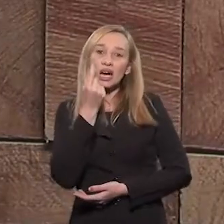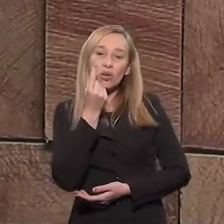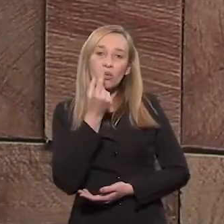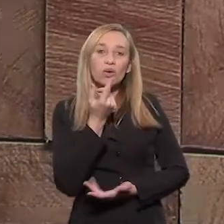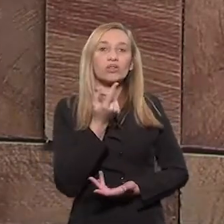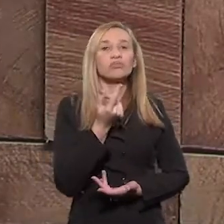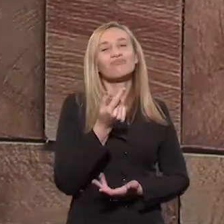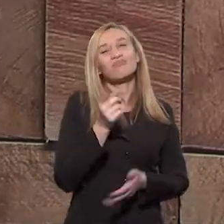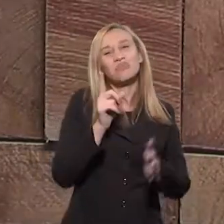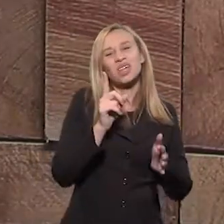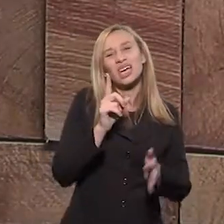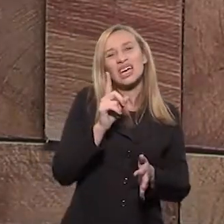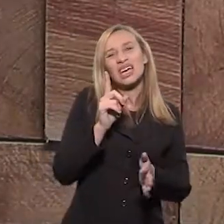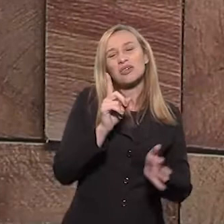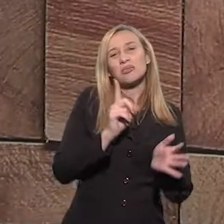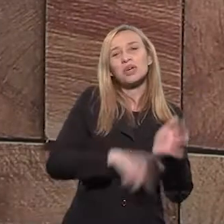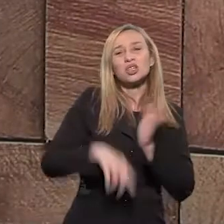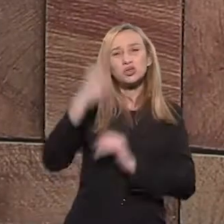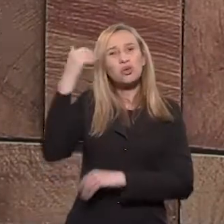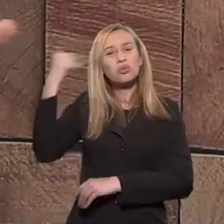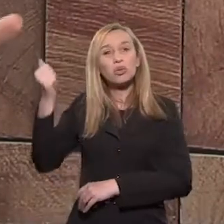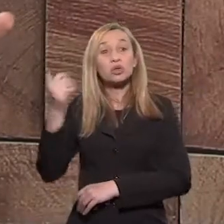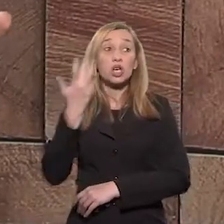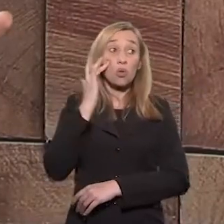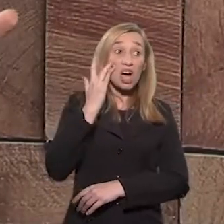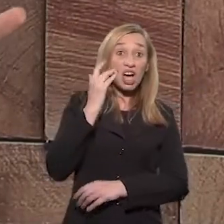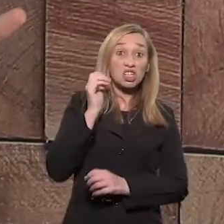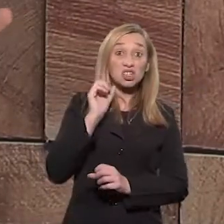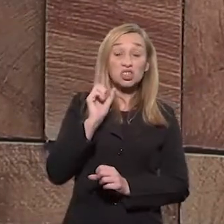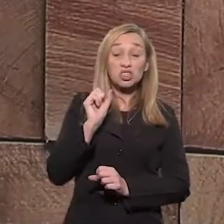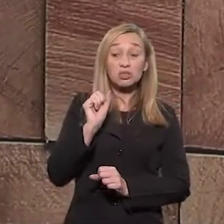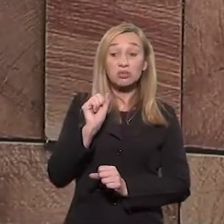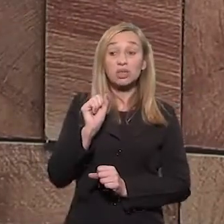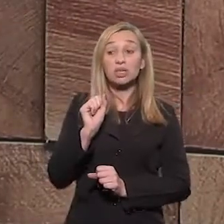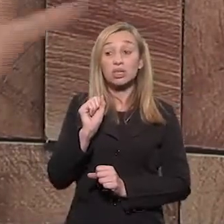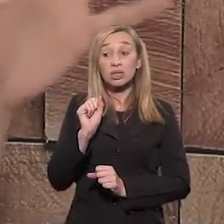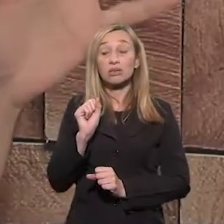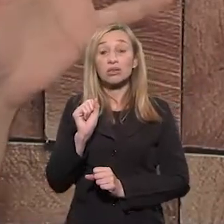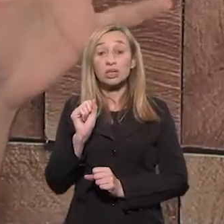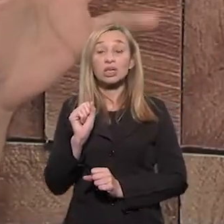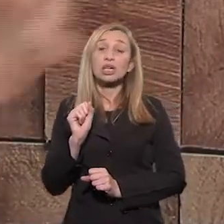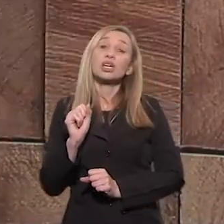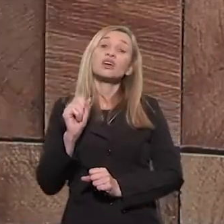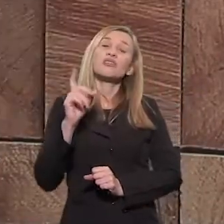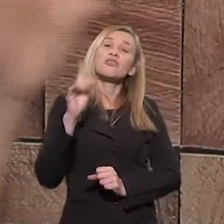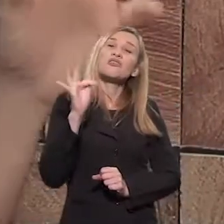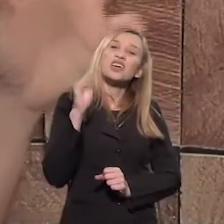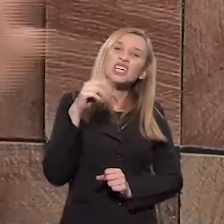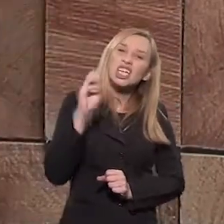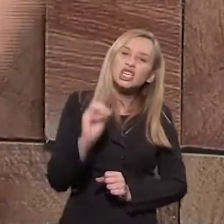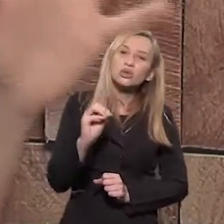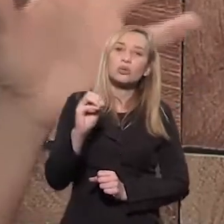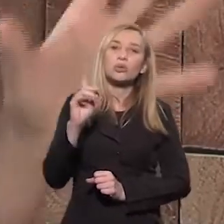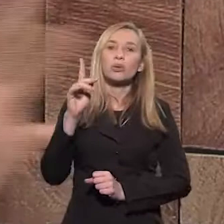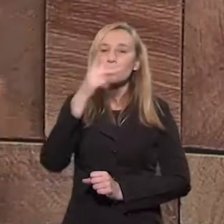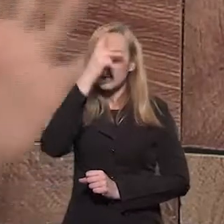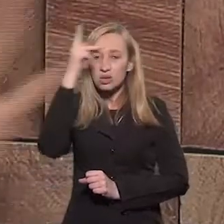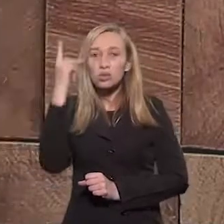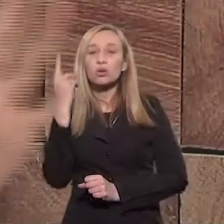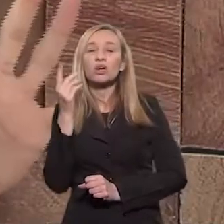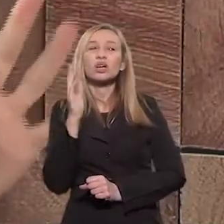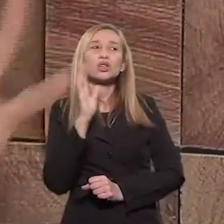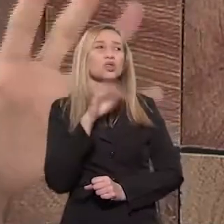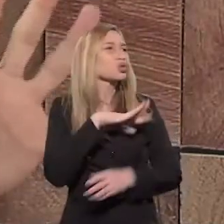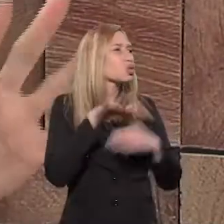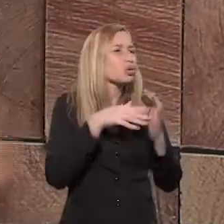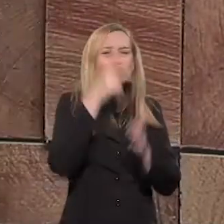injustamente muito menos conhecido do que deveria. Eu acho que ele deveria ser um poeta, assim como se você falasse Drummond, Fernando Pessoa, todo mundo sabe que existiram, não pode